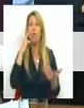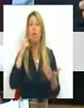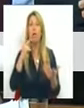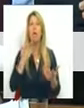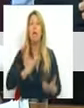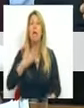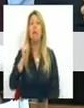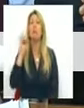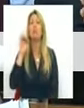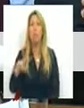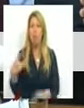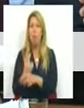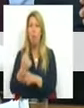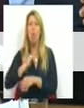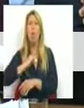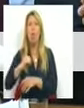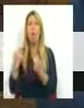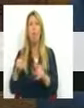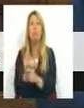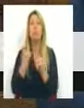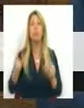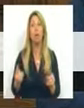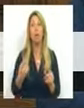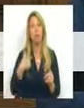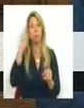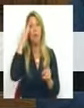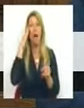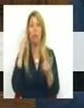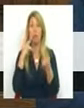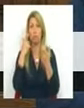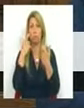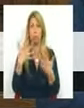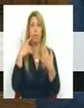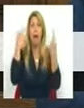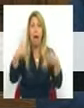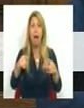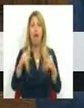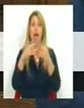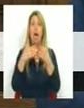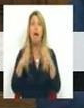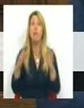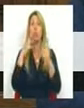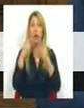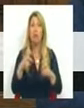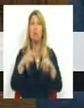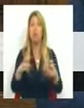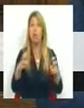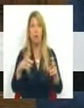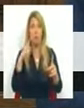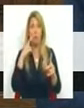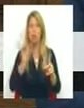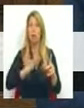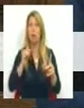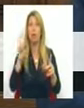pela EGENCOP ao longo de todo o processo? Eu acho que elas estão expressas na abertura da investigação aprofundada, são claramente expressas pela Digicom, de